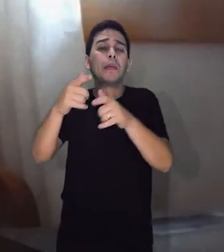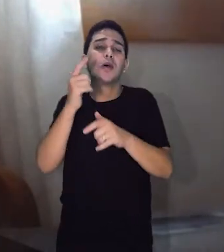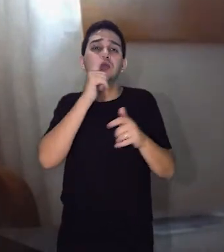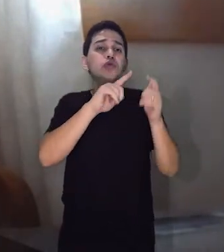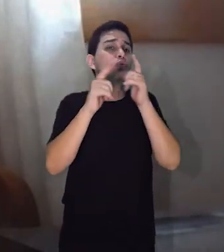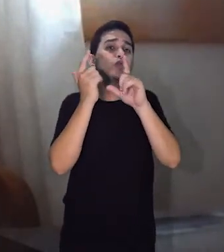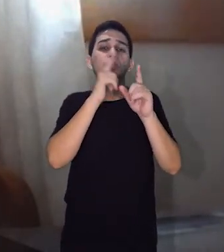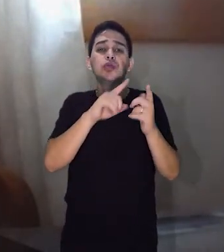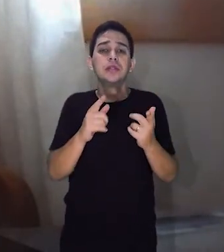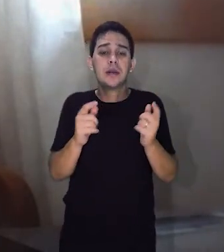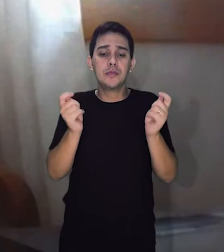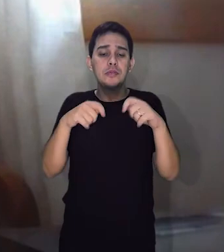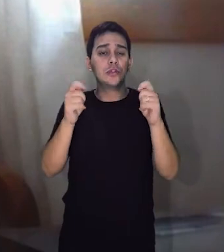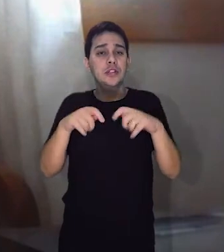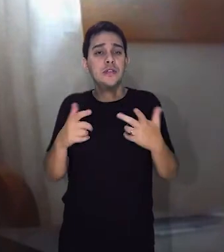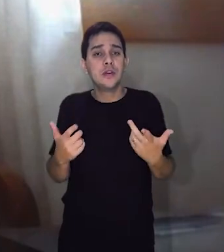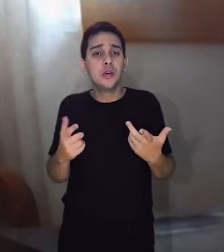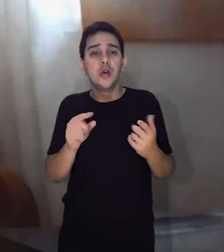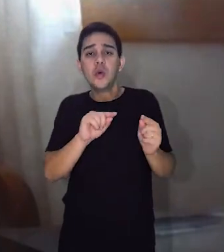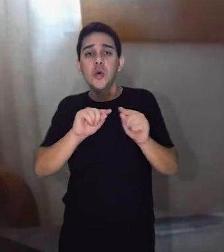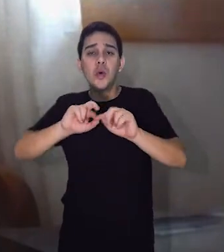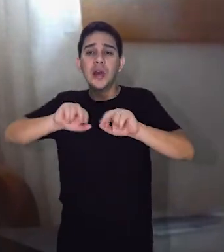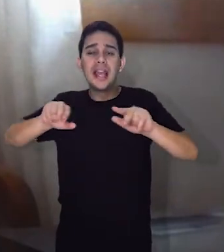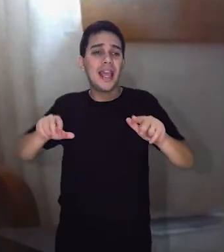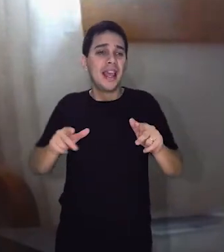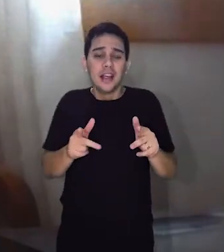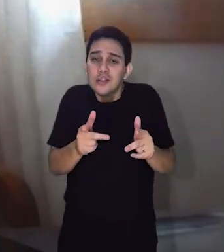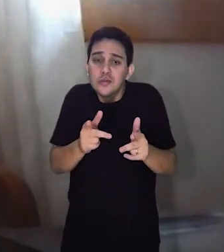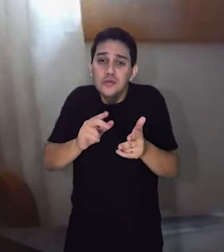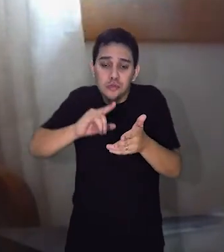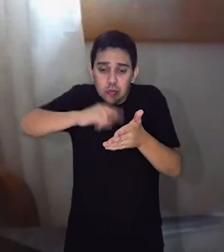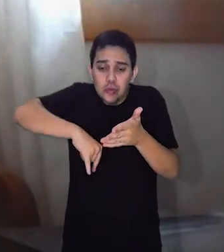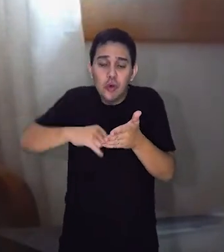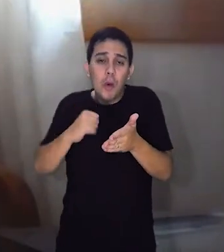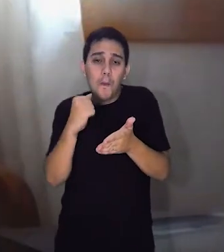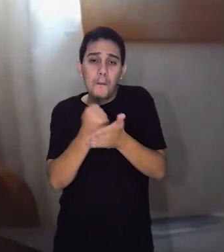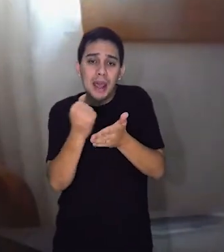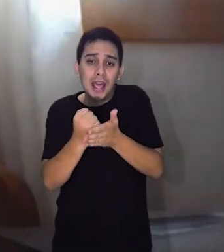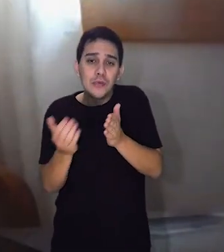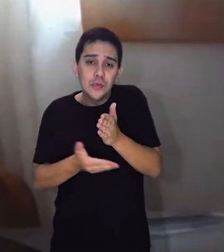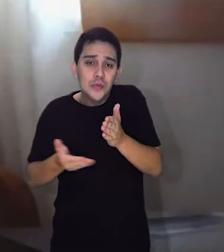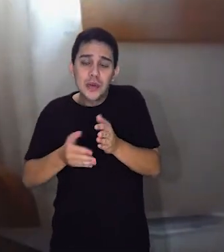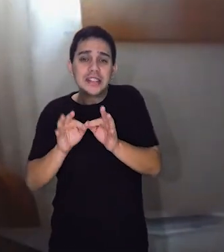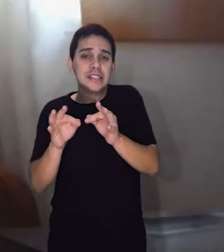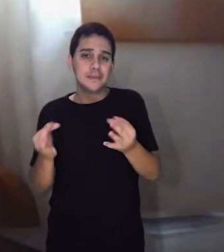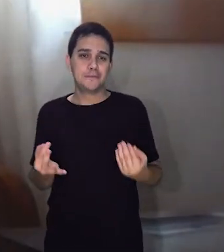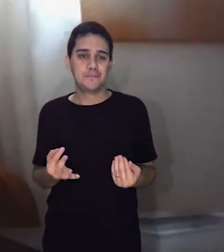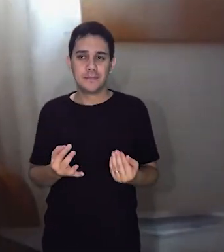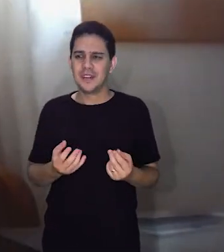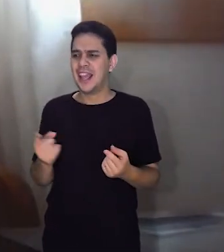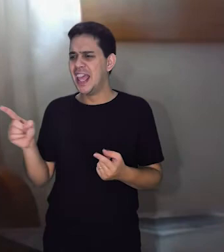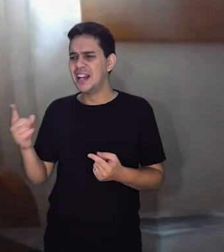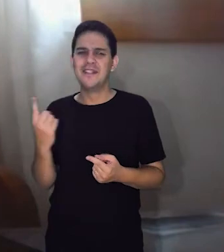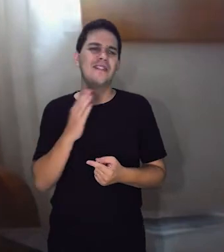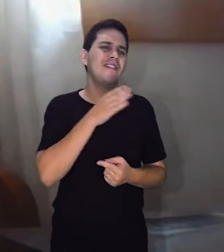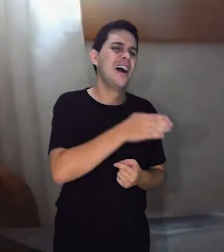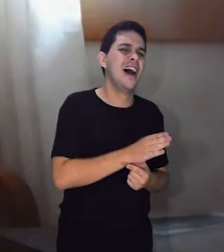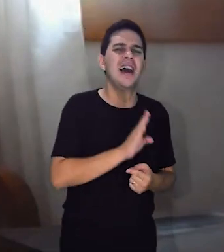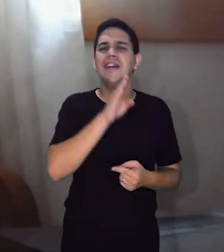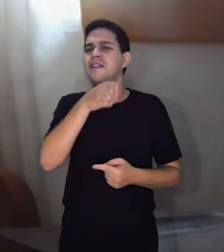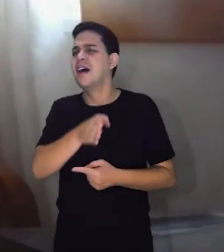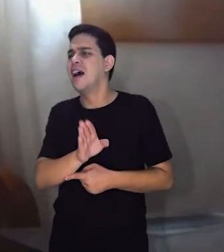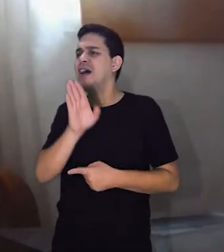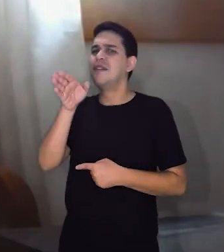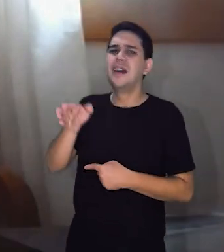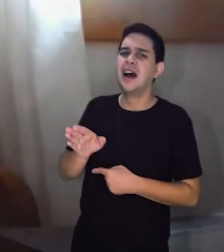que ele passa por uma verdadeira via crucis, muitas vezes, para conseguir uma documentação, porque